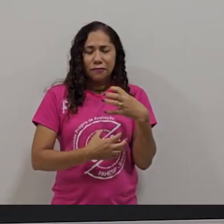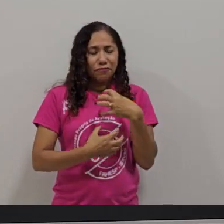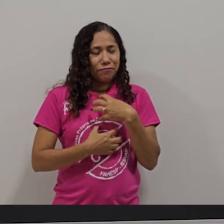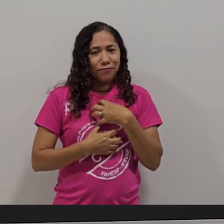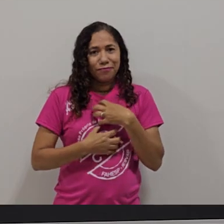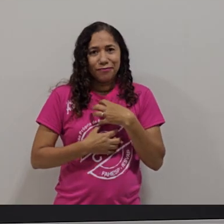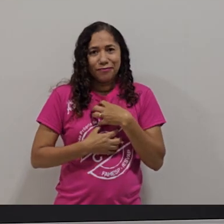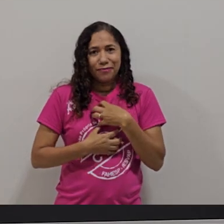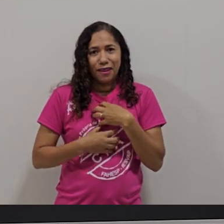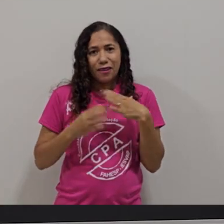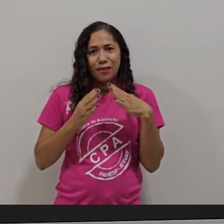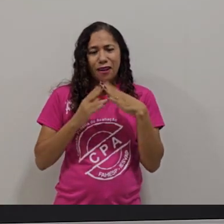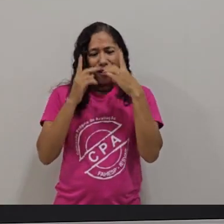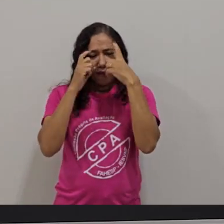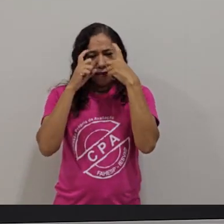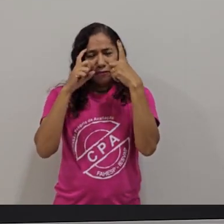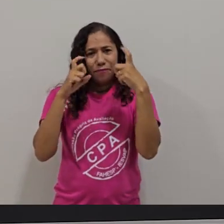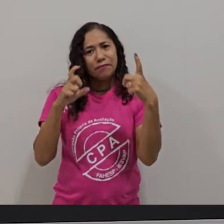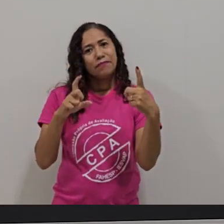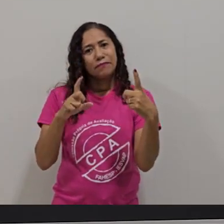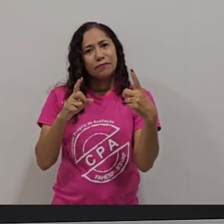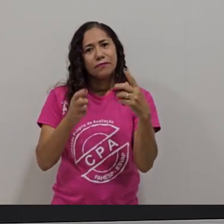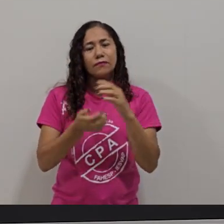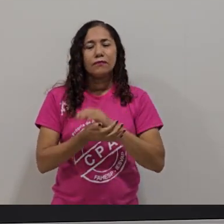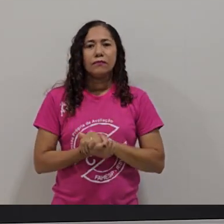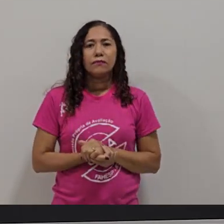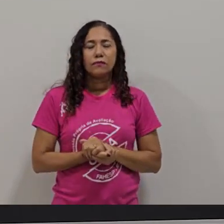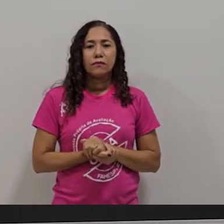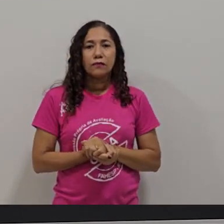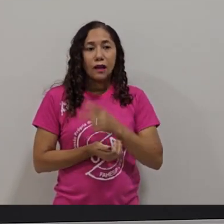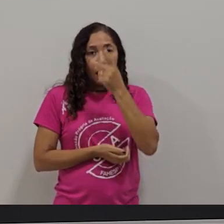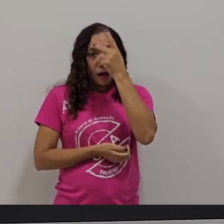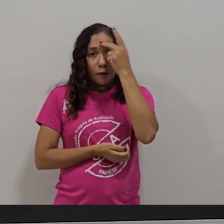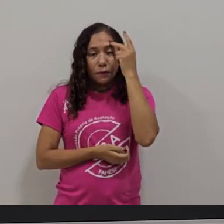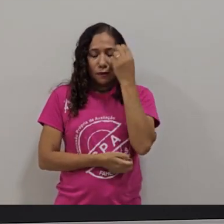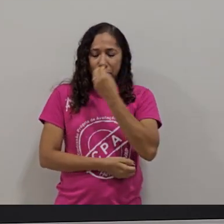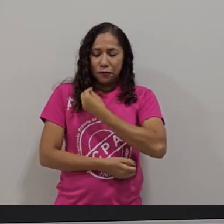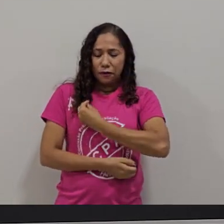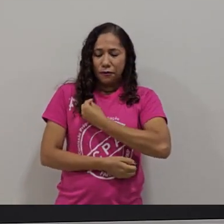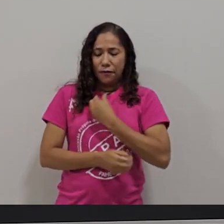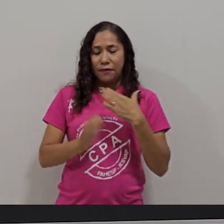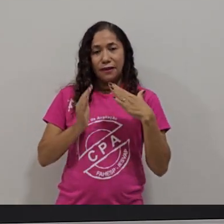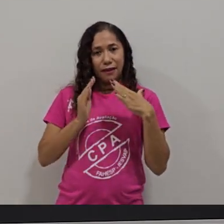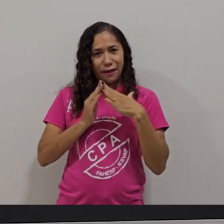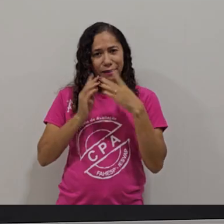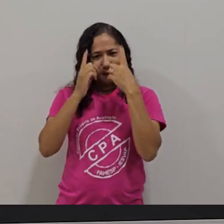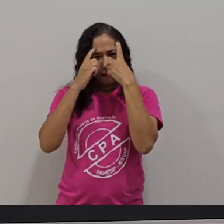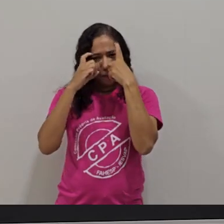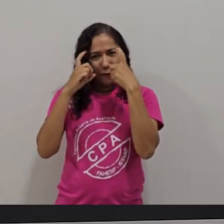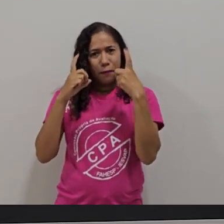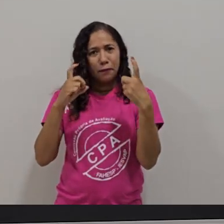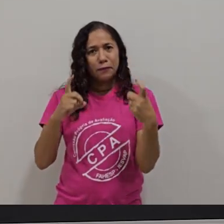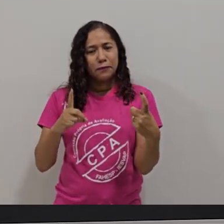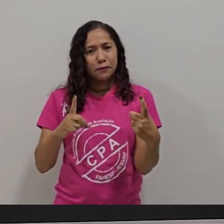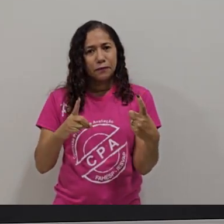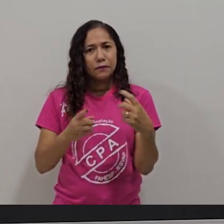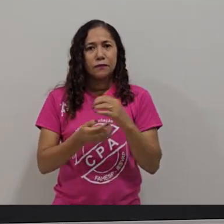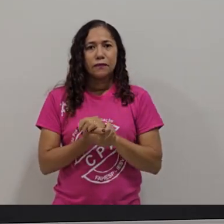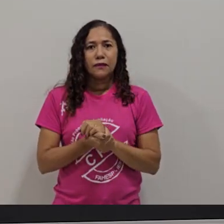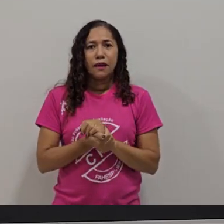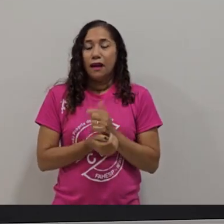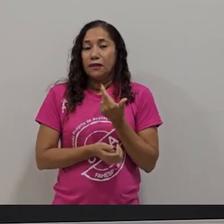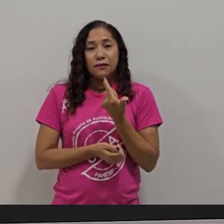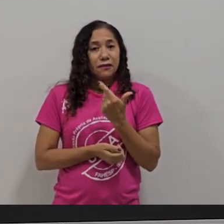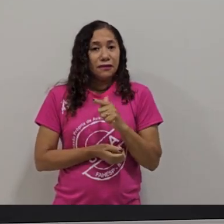era um caso de violência doméstica, né? Que a pessoa vivia num ambiente de violência doméstica e